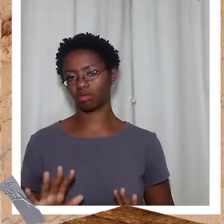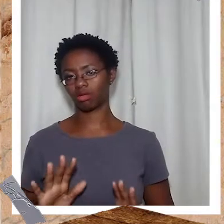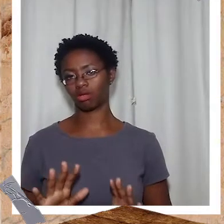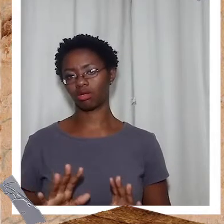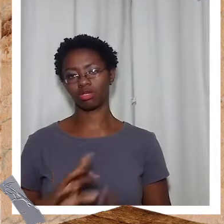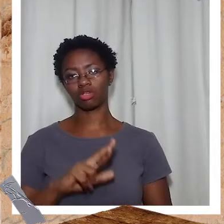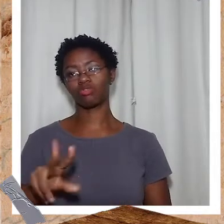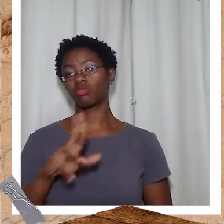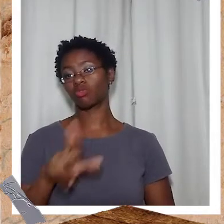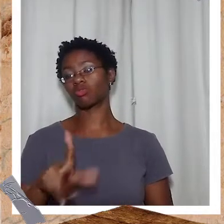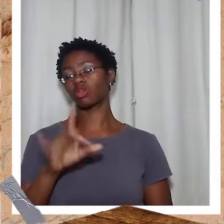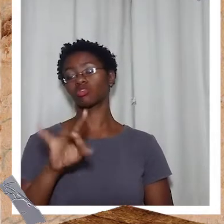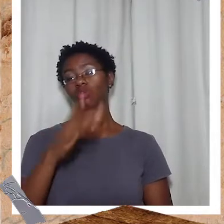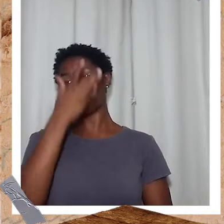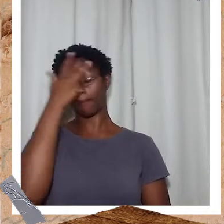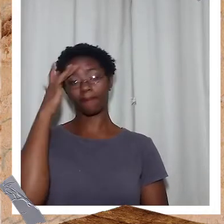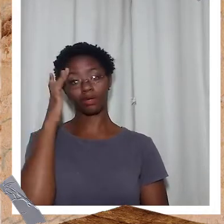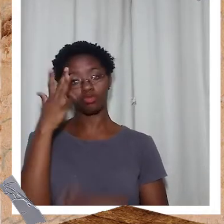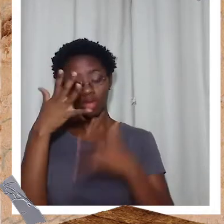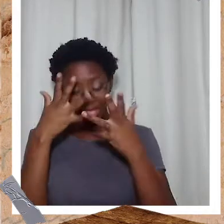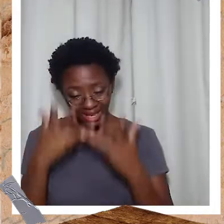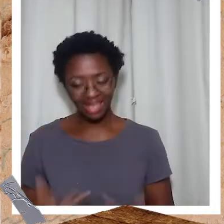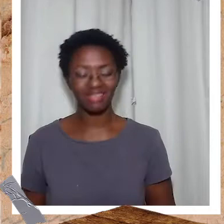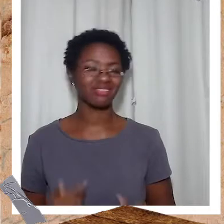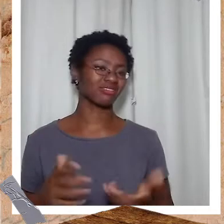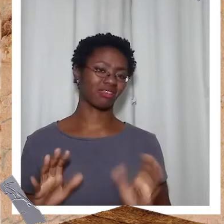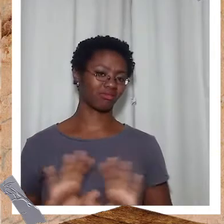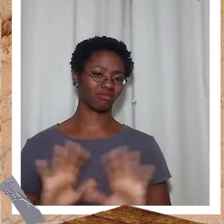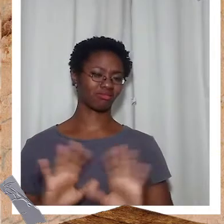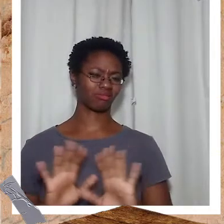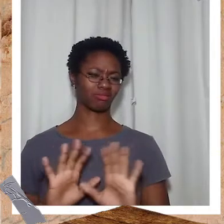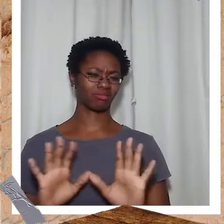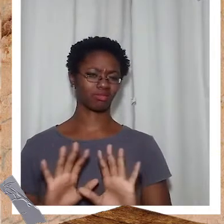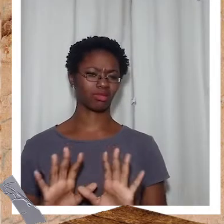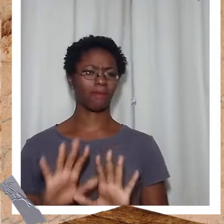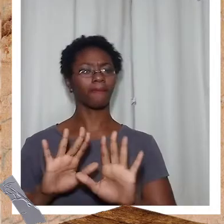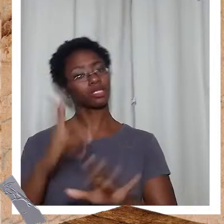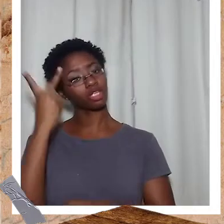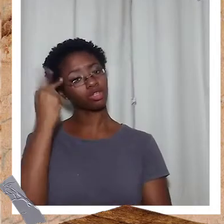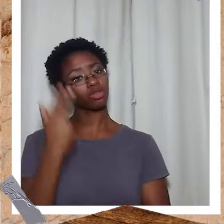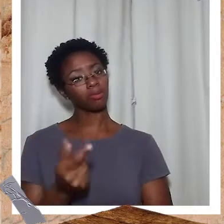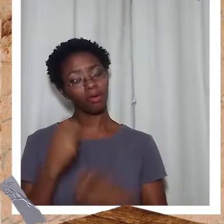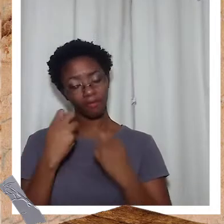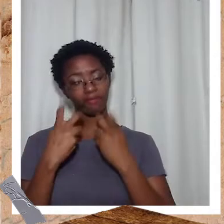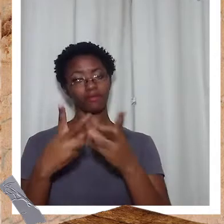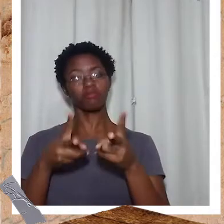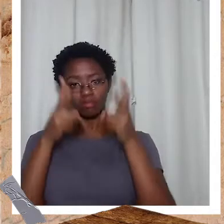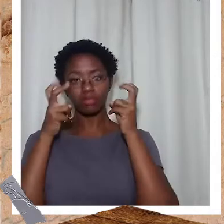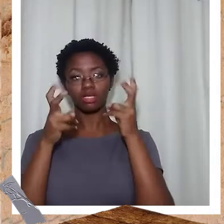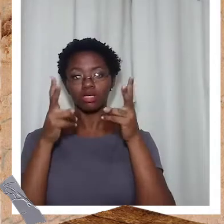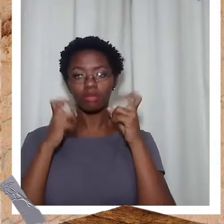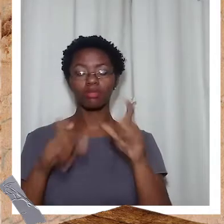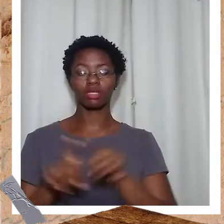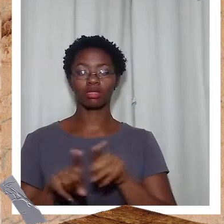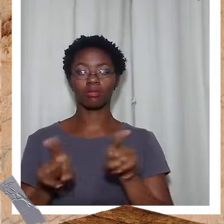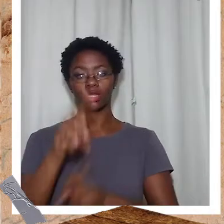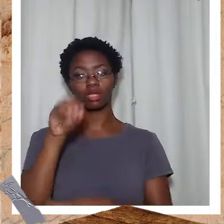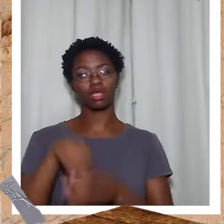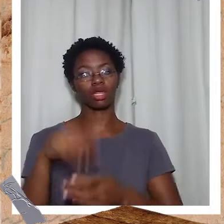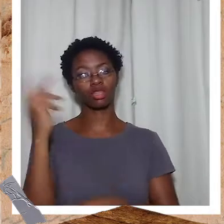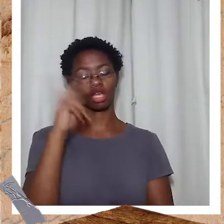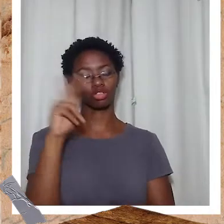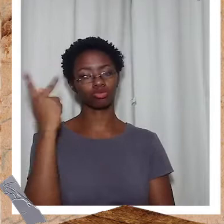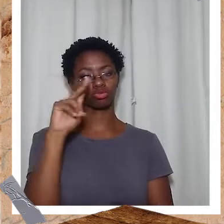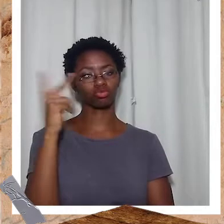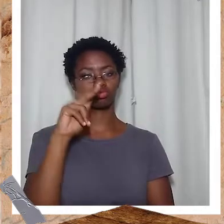é porta-voz de uma condição, né? Então, é muito comum a gente ver na história, né,